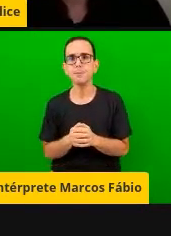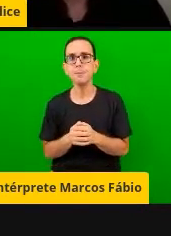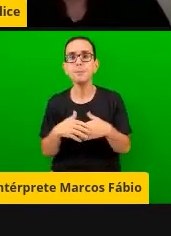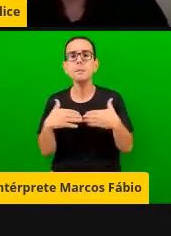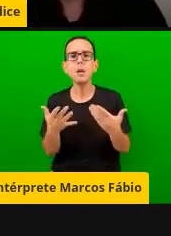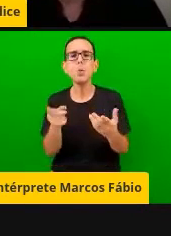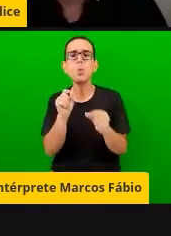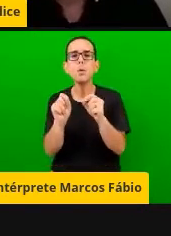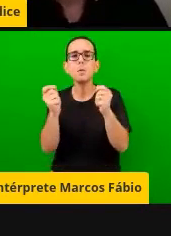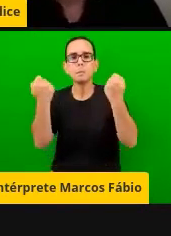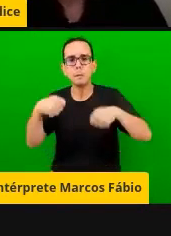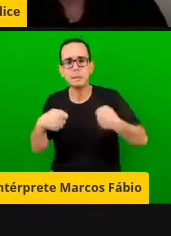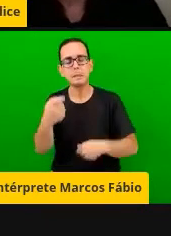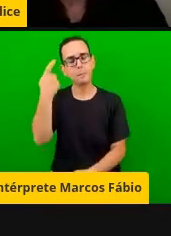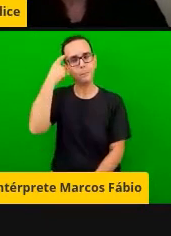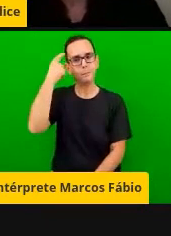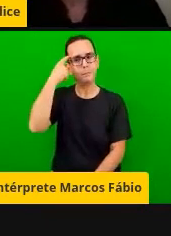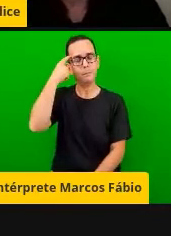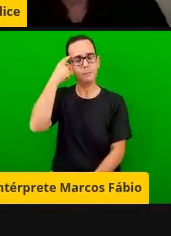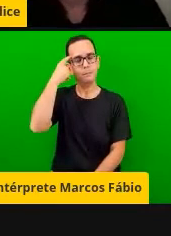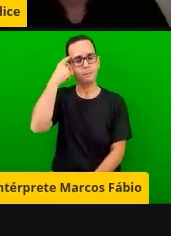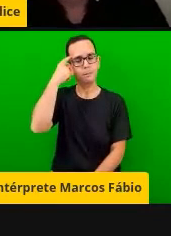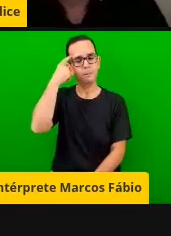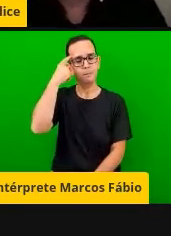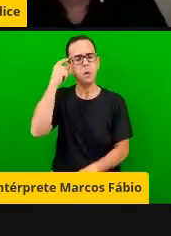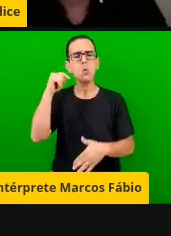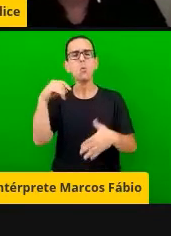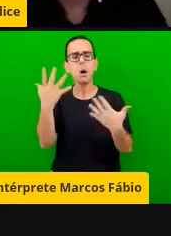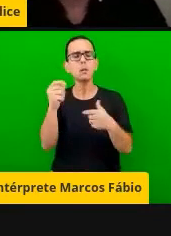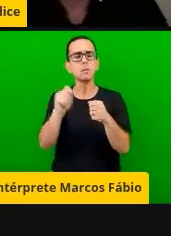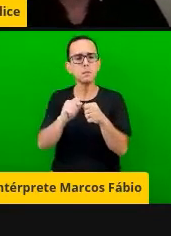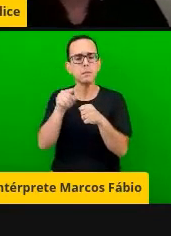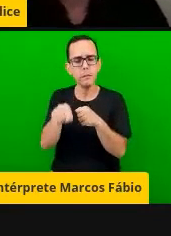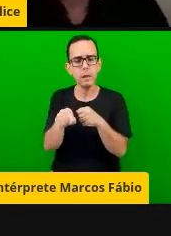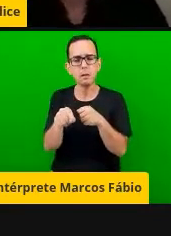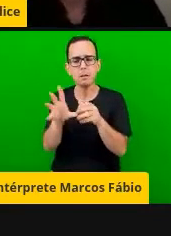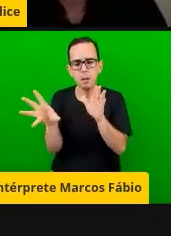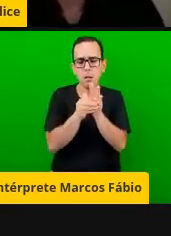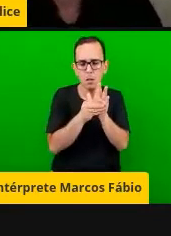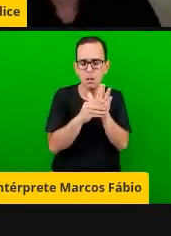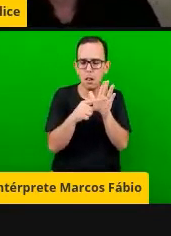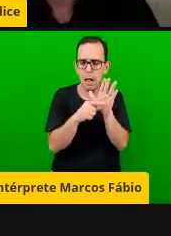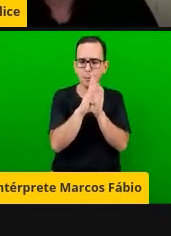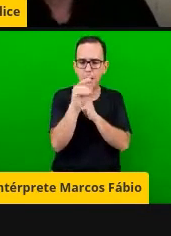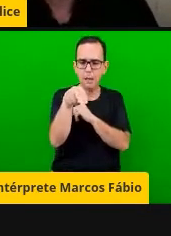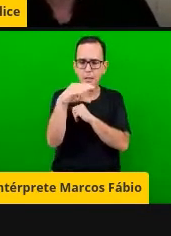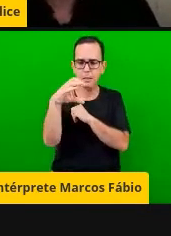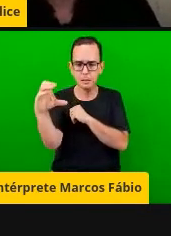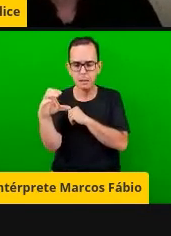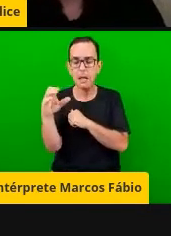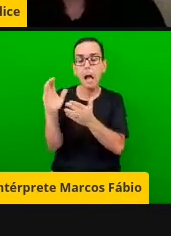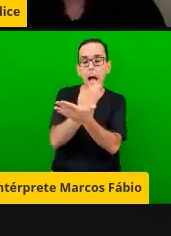precisa parar para pensar? Quando isso foi construído, e está lá na base nacional, então, os objetos de